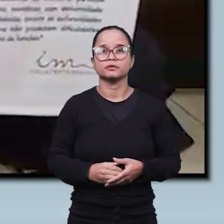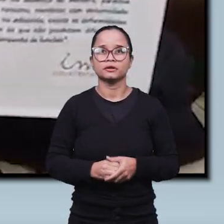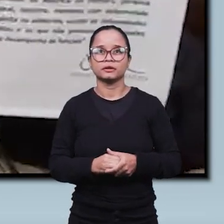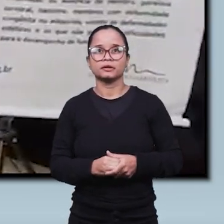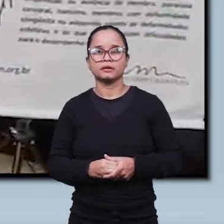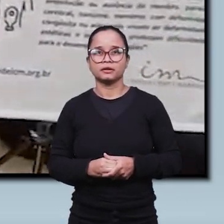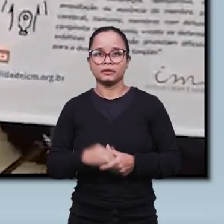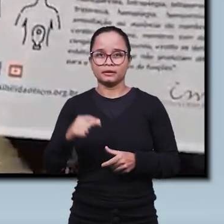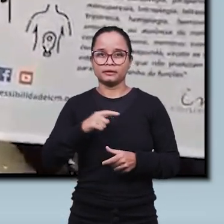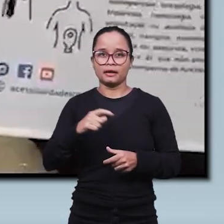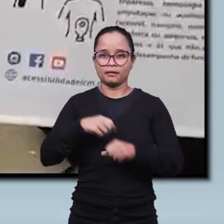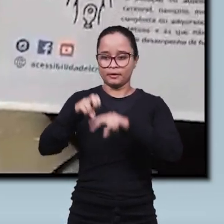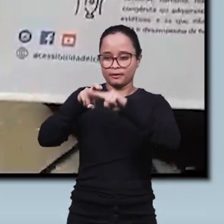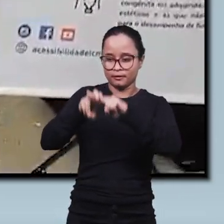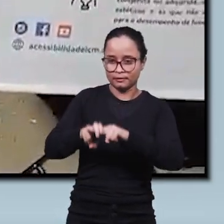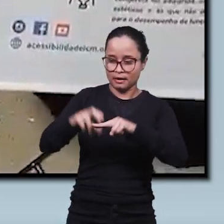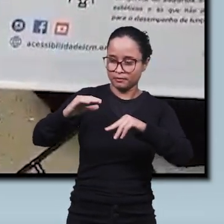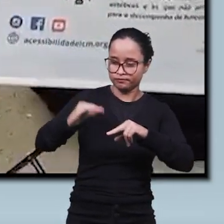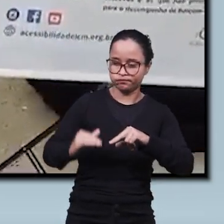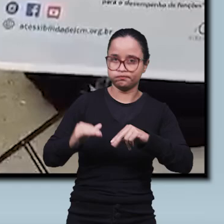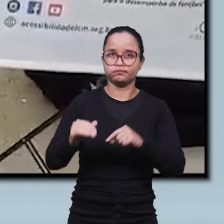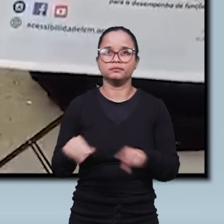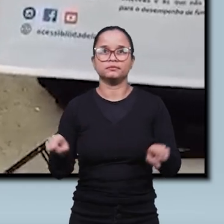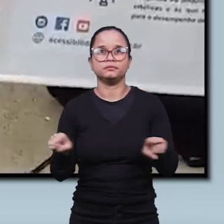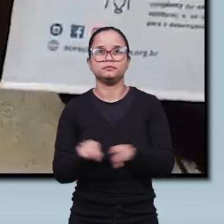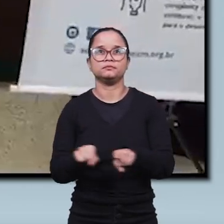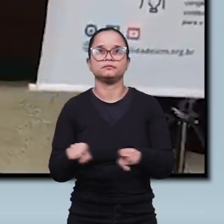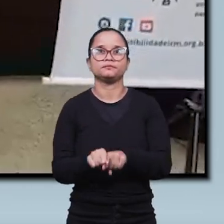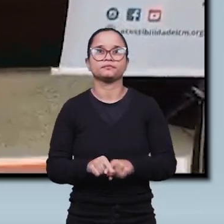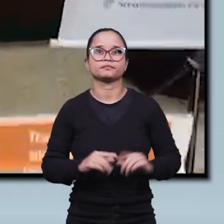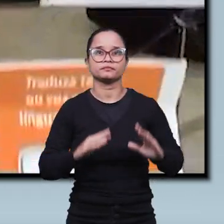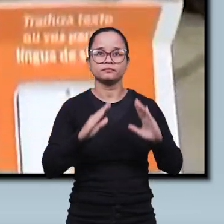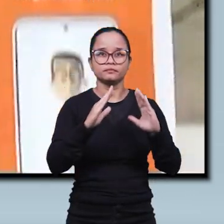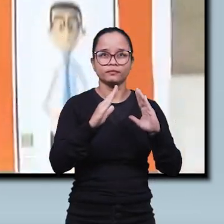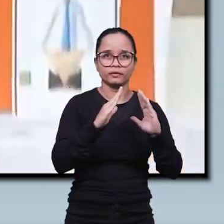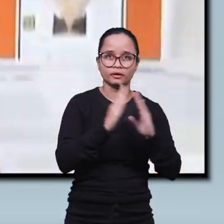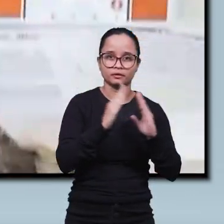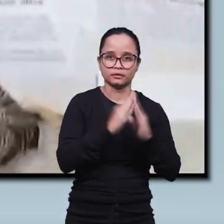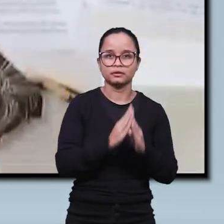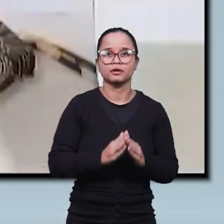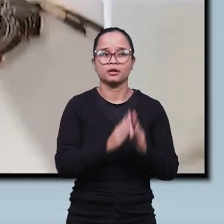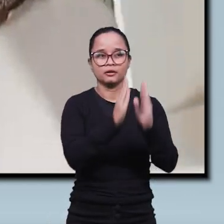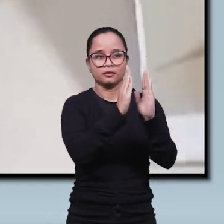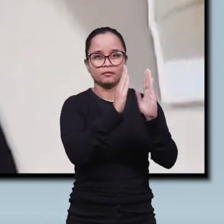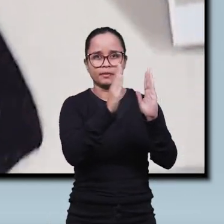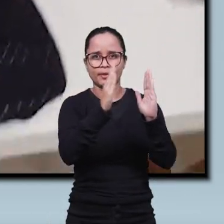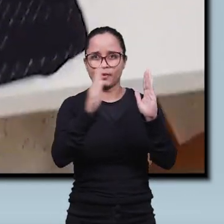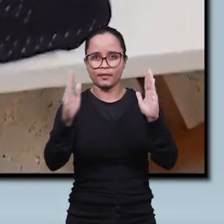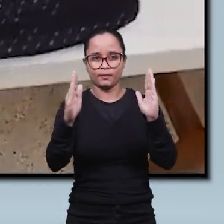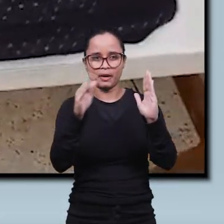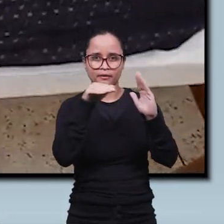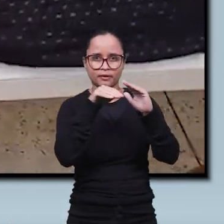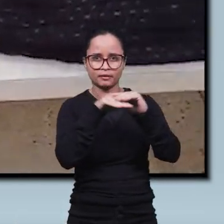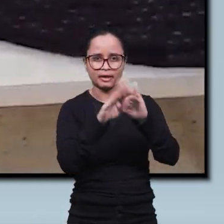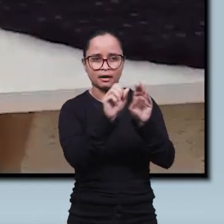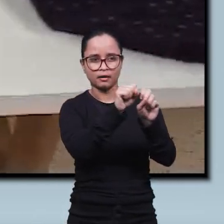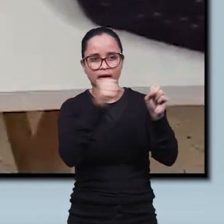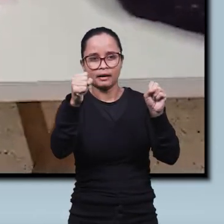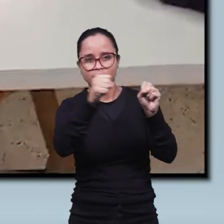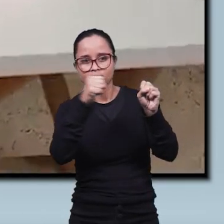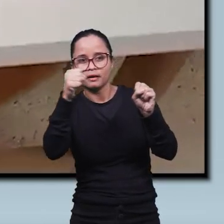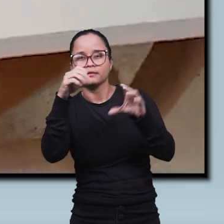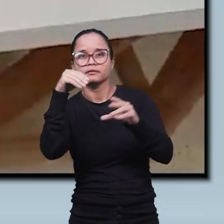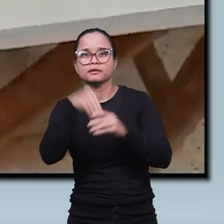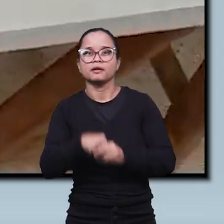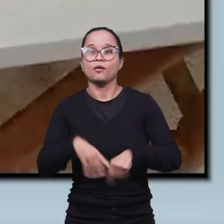bancos mais baixos, seja dentro da residência, os armários projetados dentro daquilo que é a vivência,